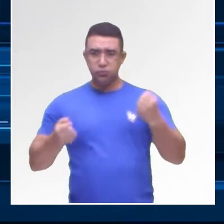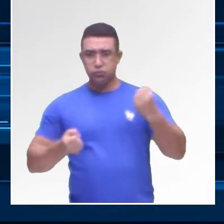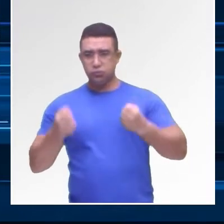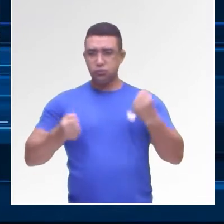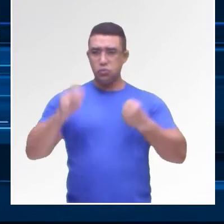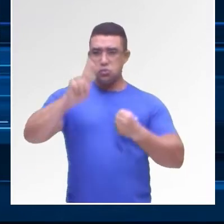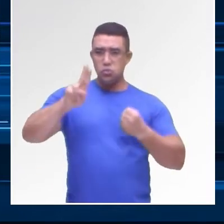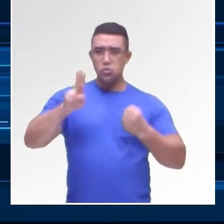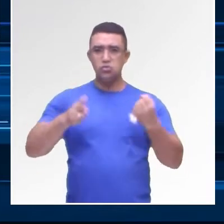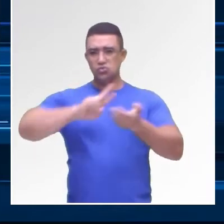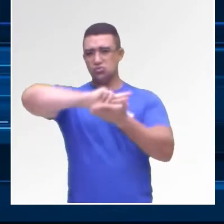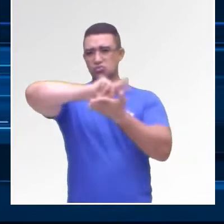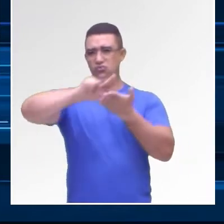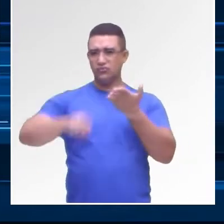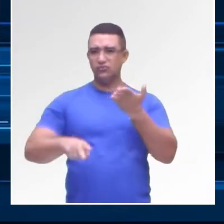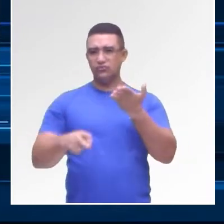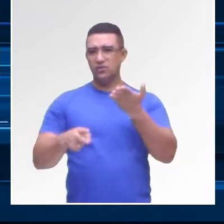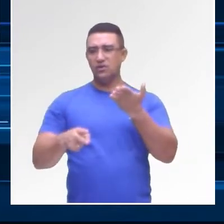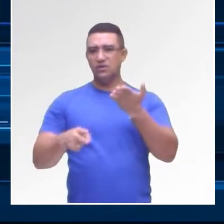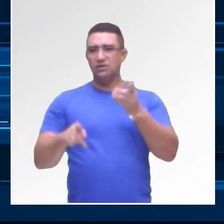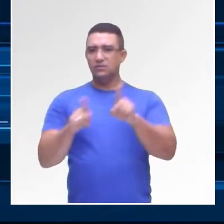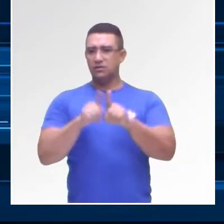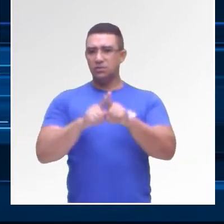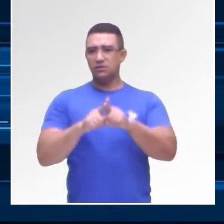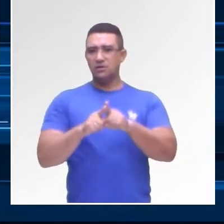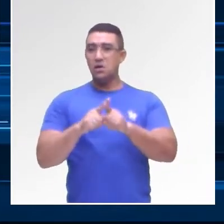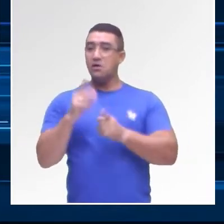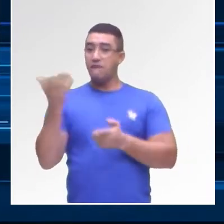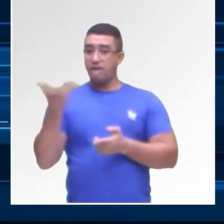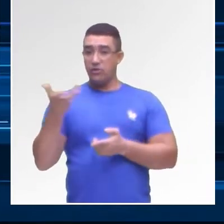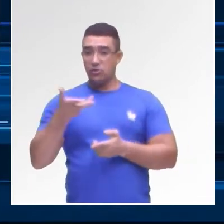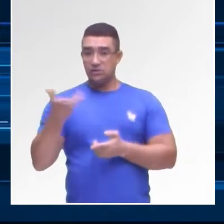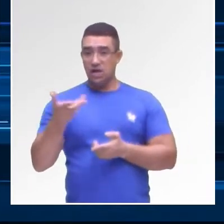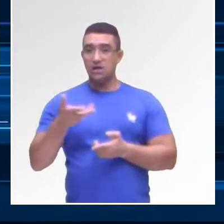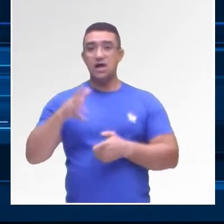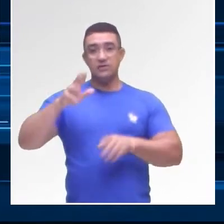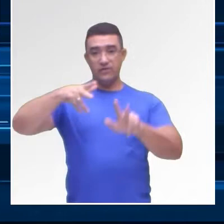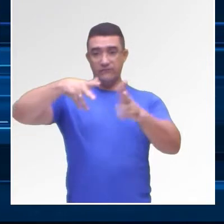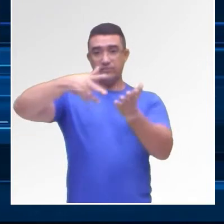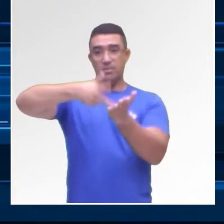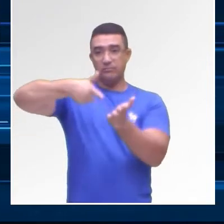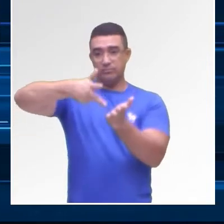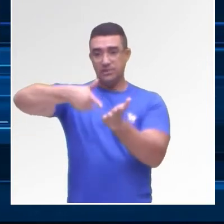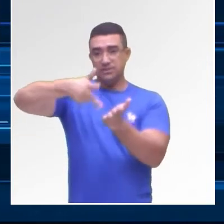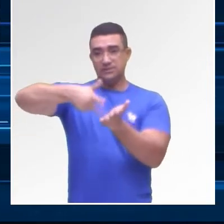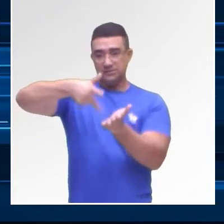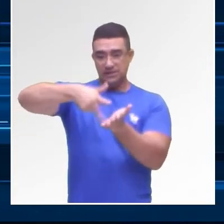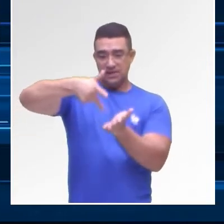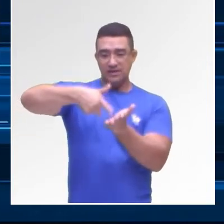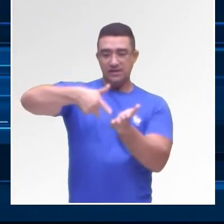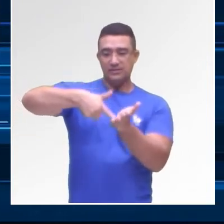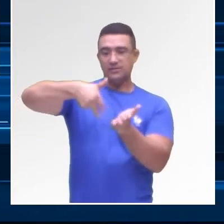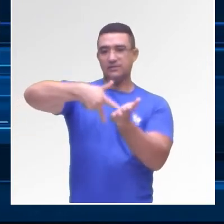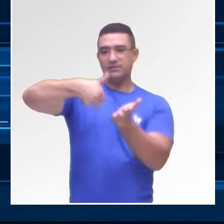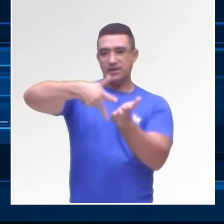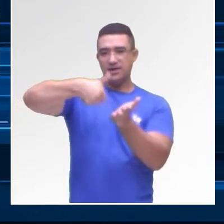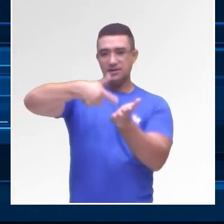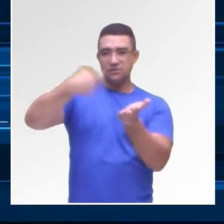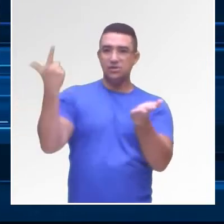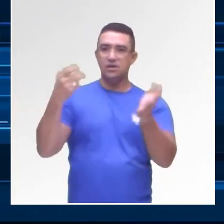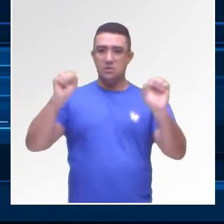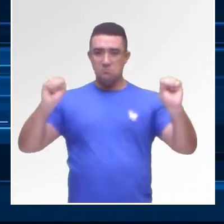uso de certos aparelhos como skates, bicicletas,